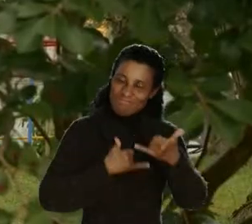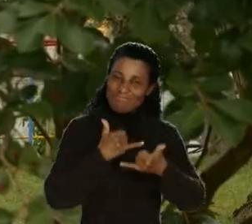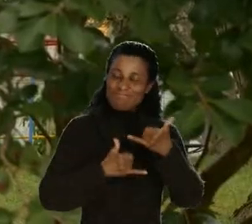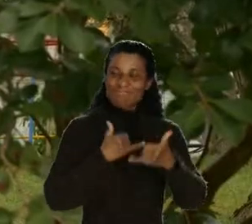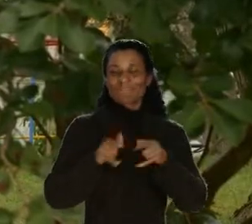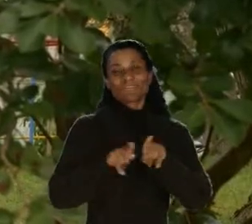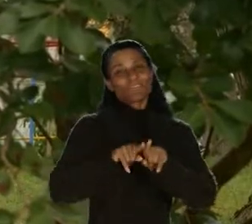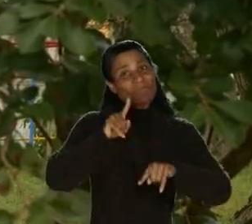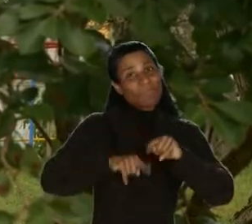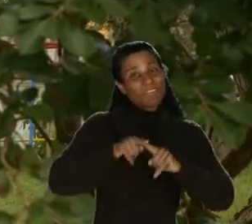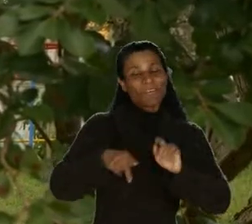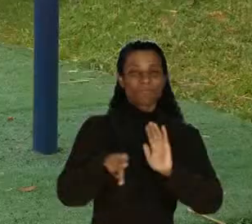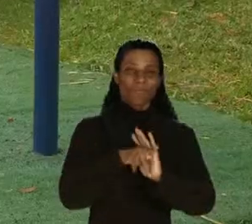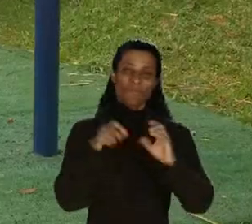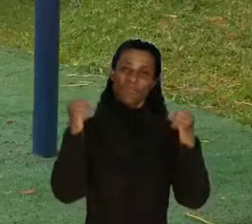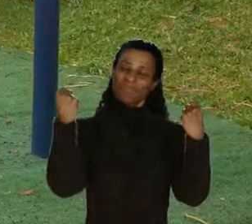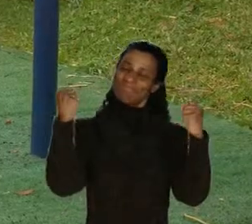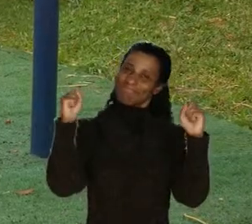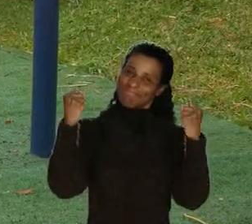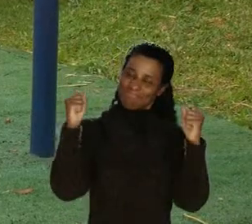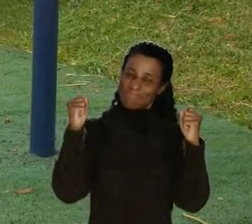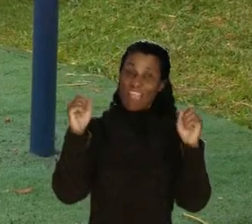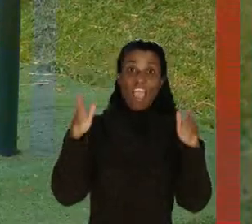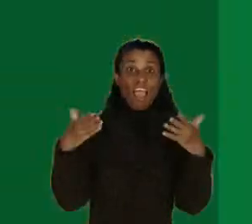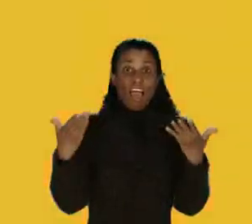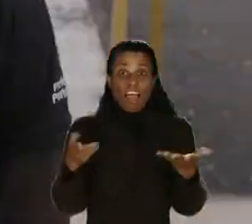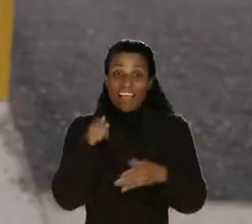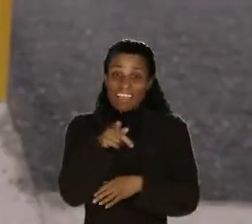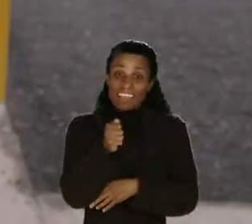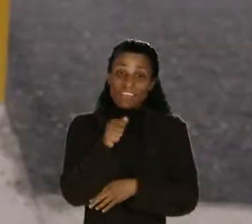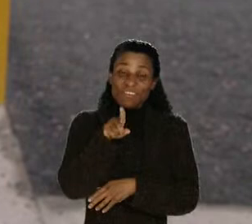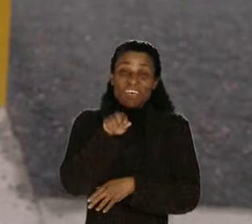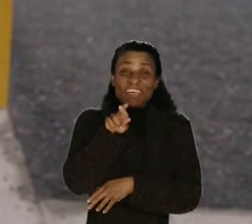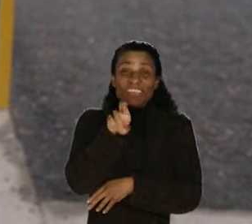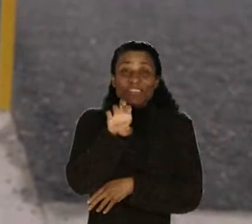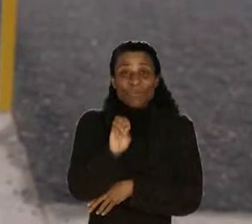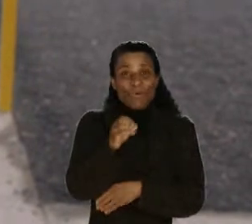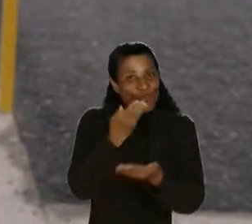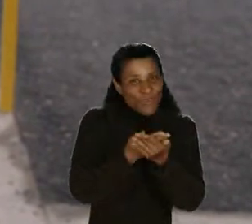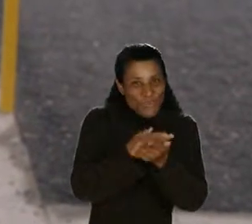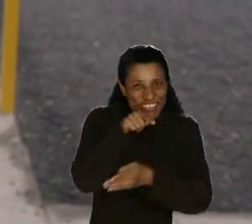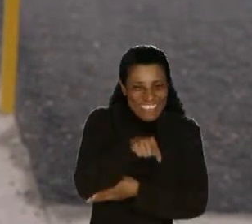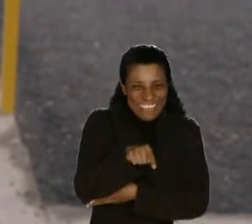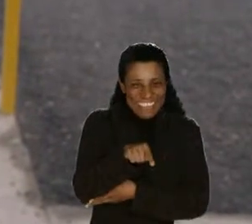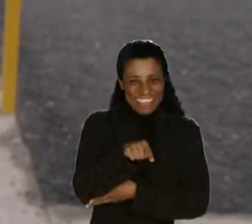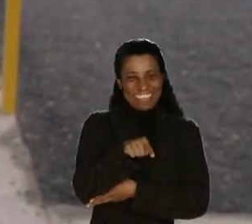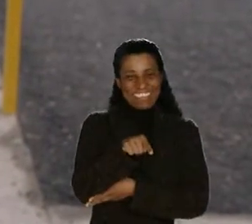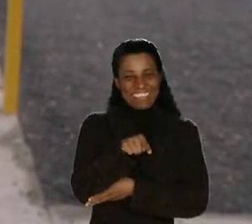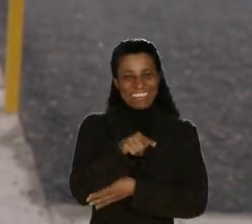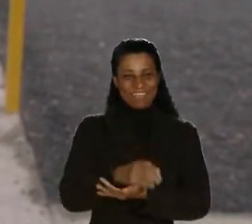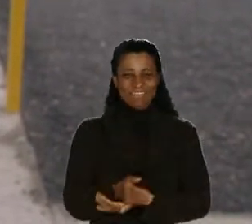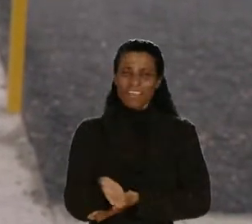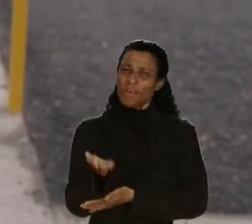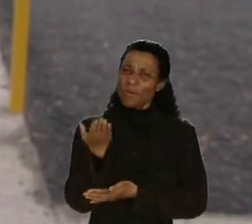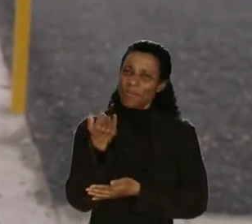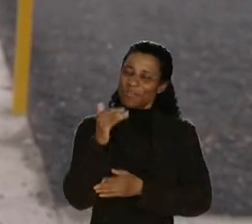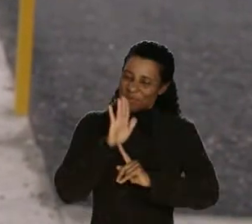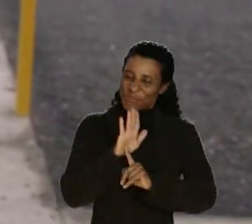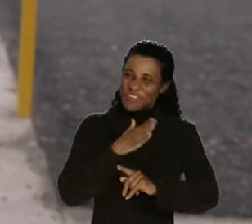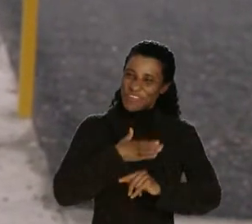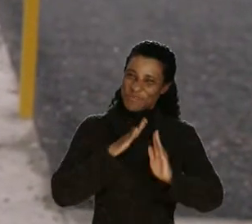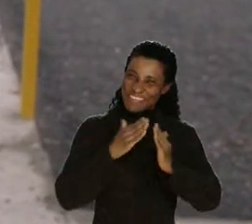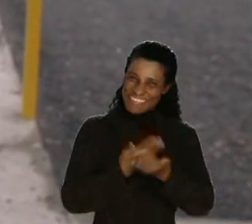fora, brinquedos e equipamentos de ginástica. Ah, esse é o Andrew, que estuda aqui.